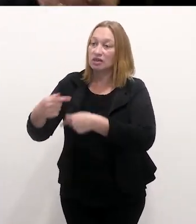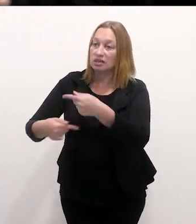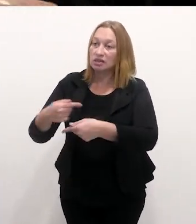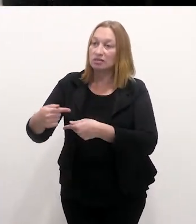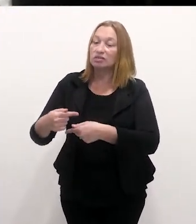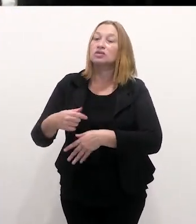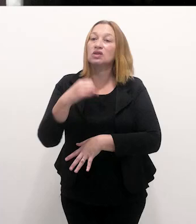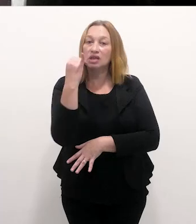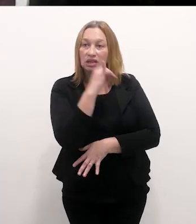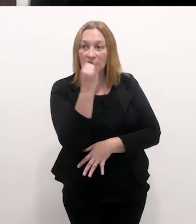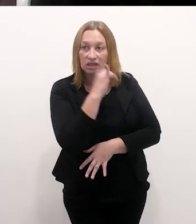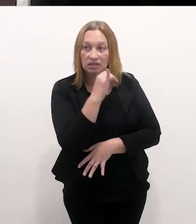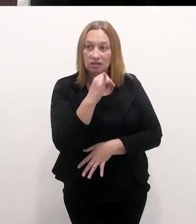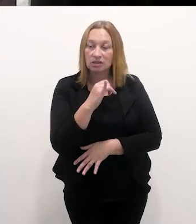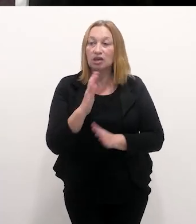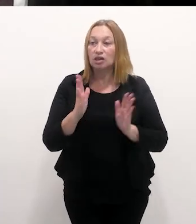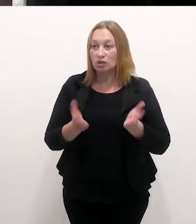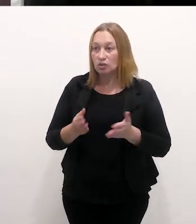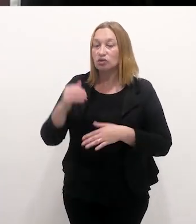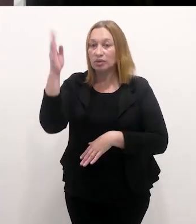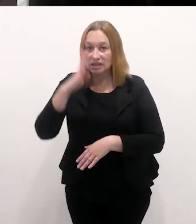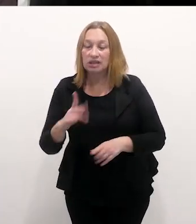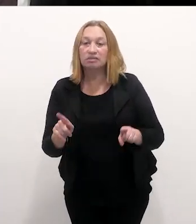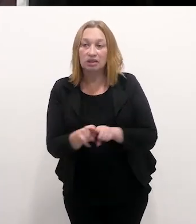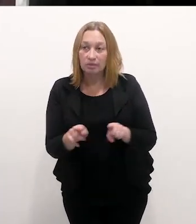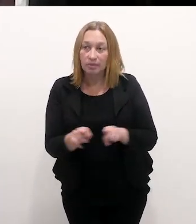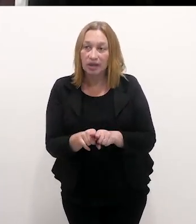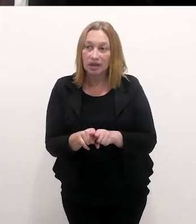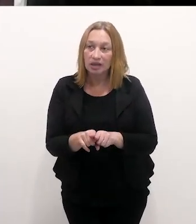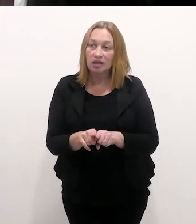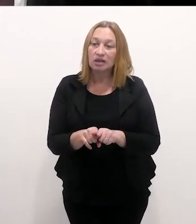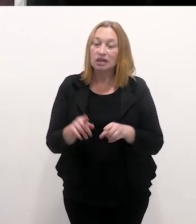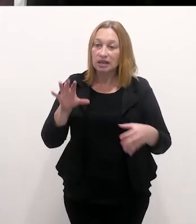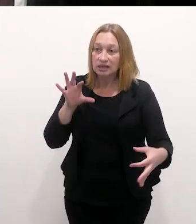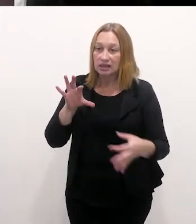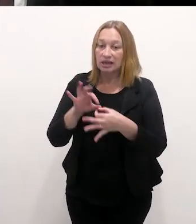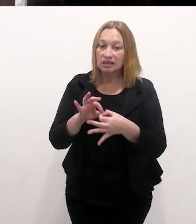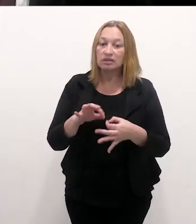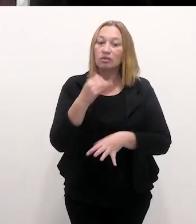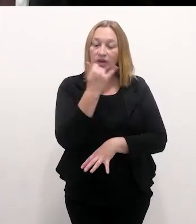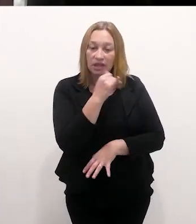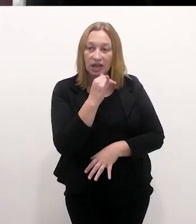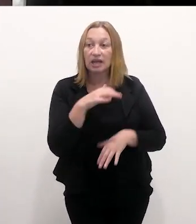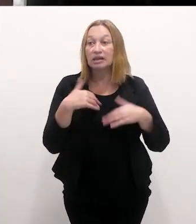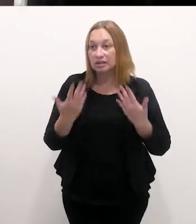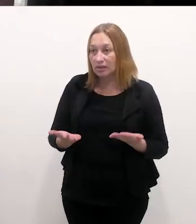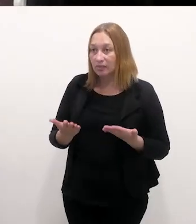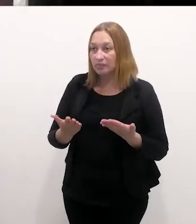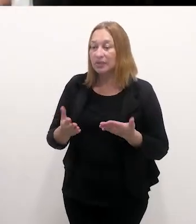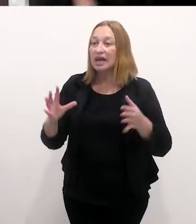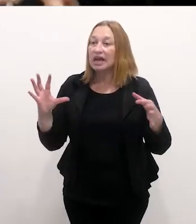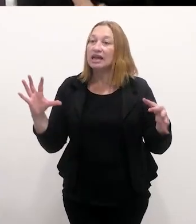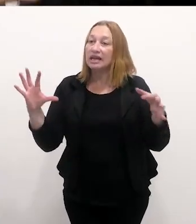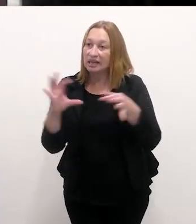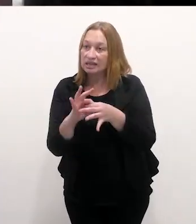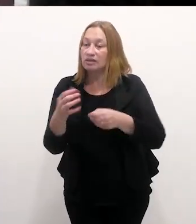Brasil e descendentes dos italianos, que são brasileiros hoje também, que mantêm esta ligação com a Itália.